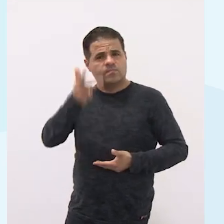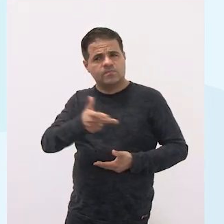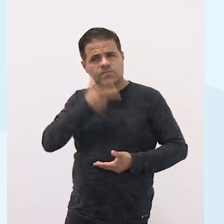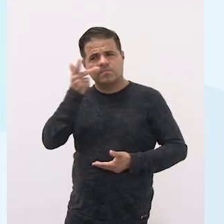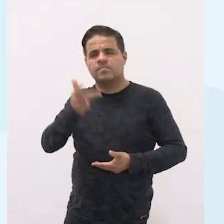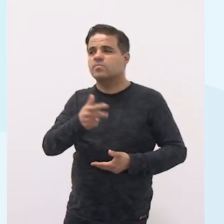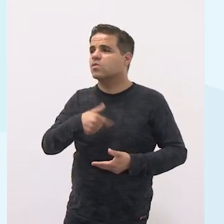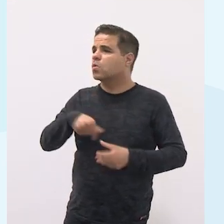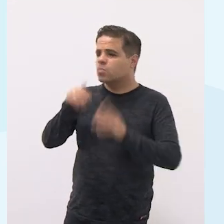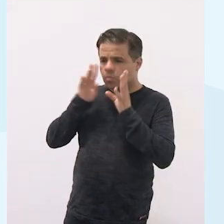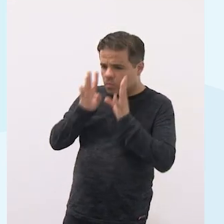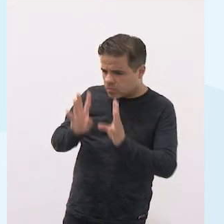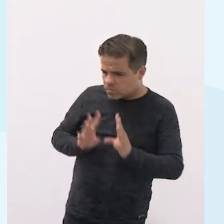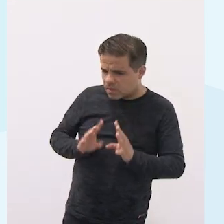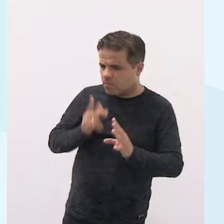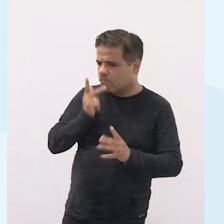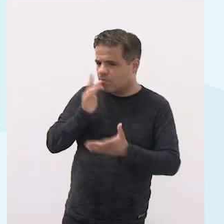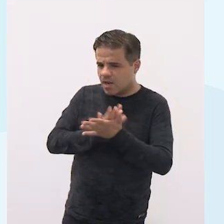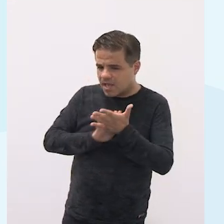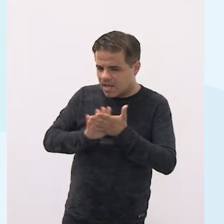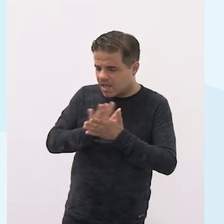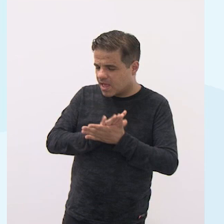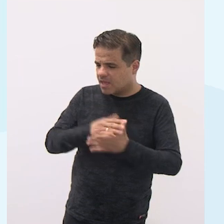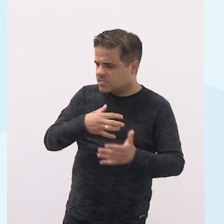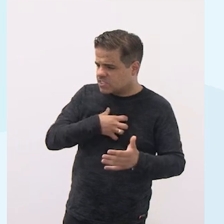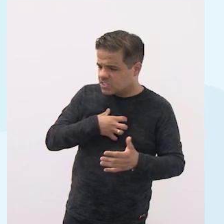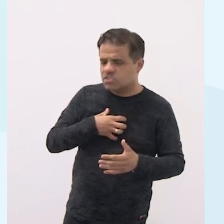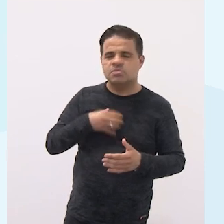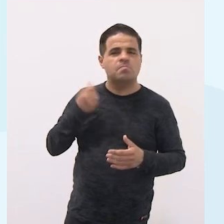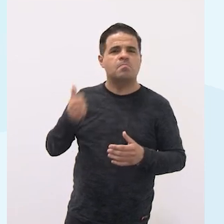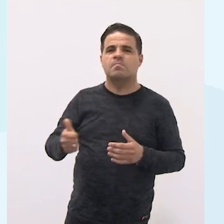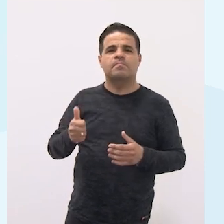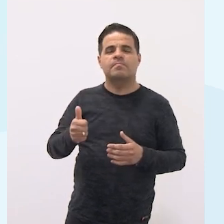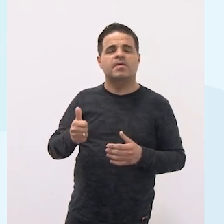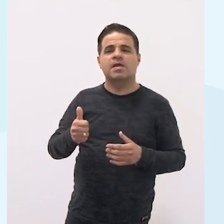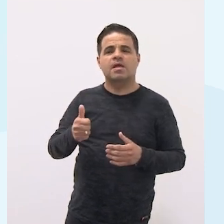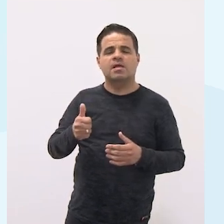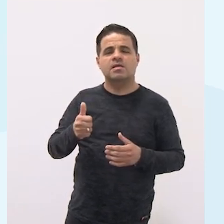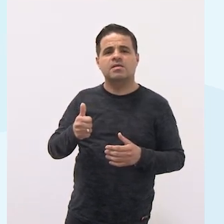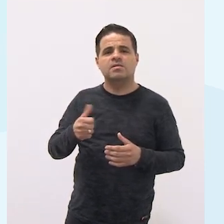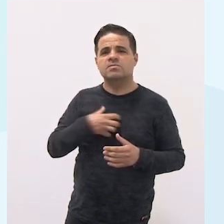não escutei elas dizendo que elas se sentiam